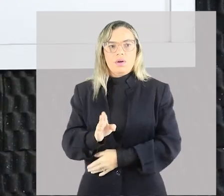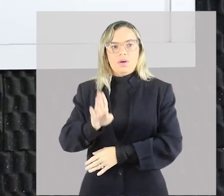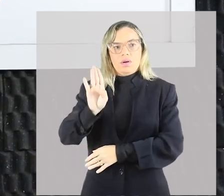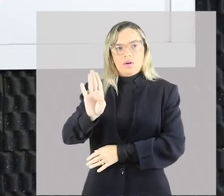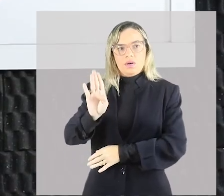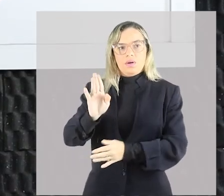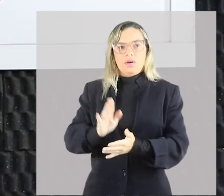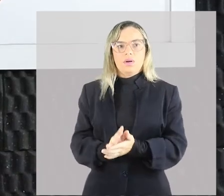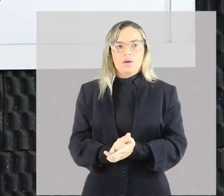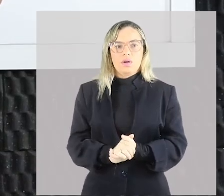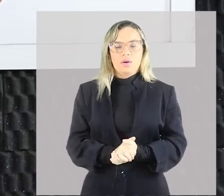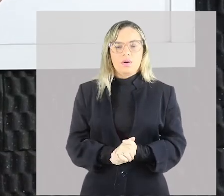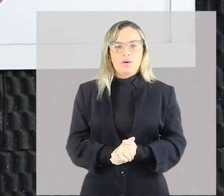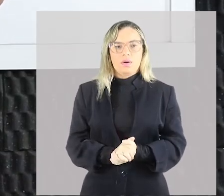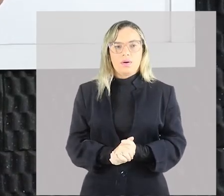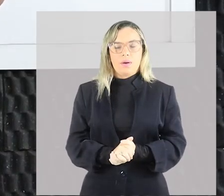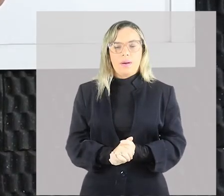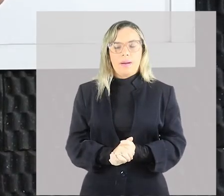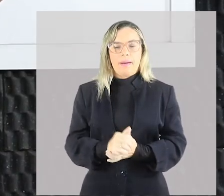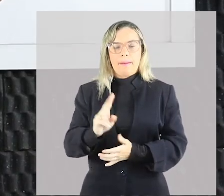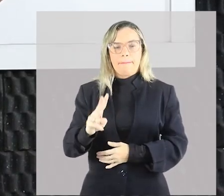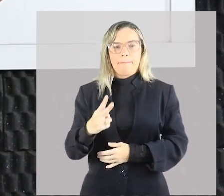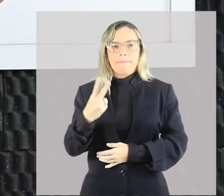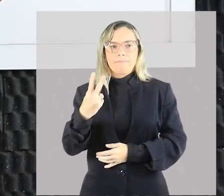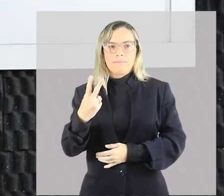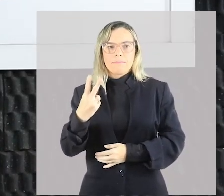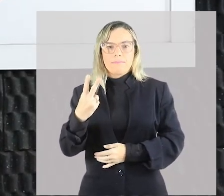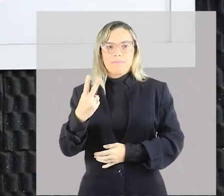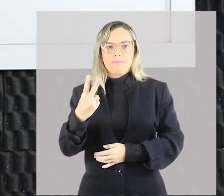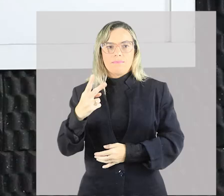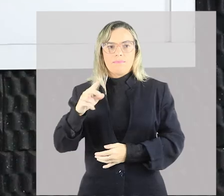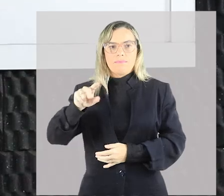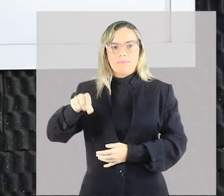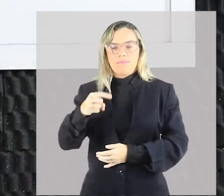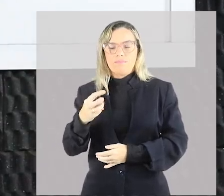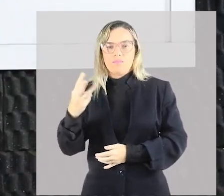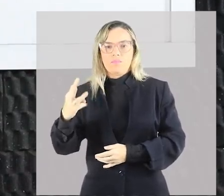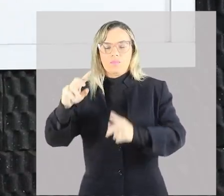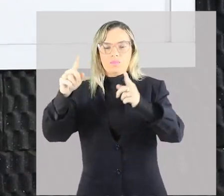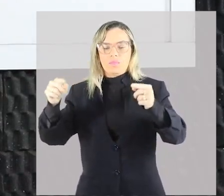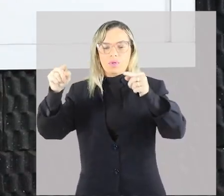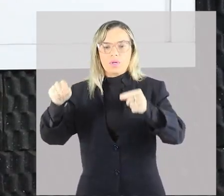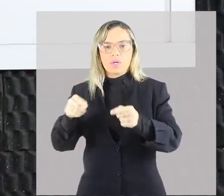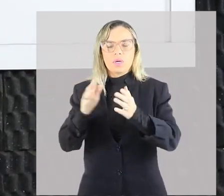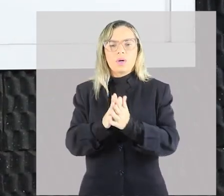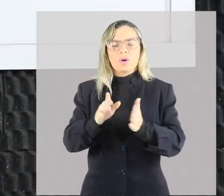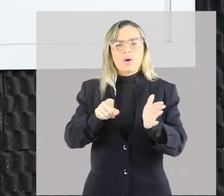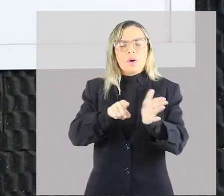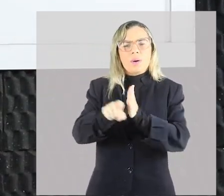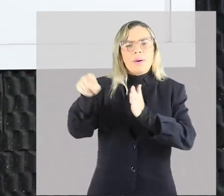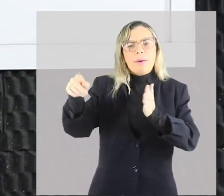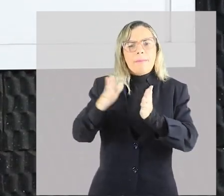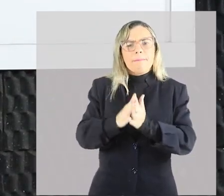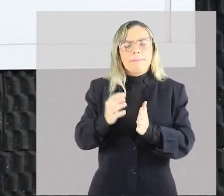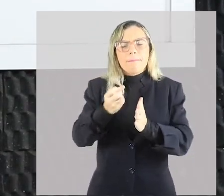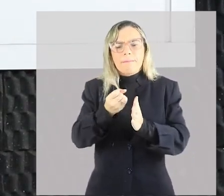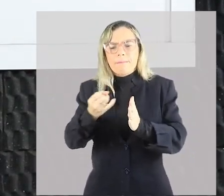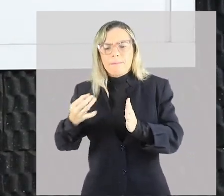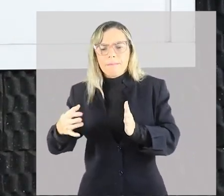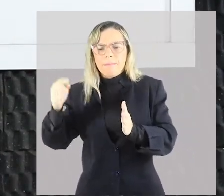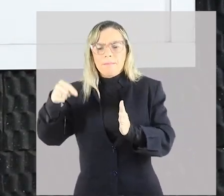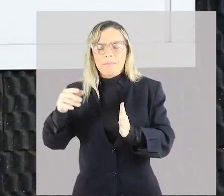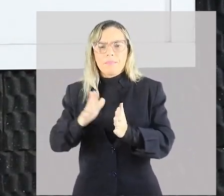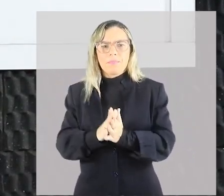elementos 2 e 3. Eu pergunto uma coisa para vocês, pessoal. Os elementos do